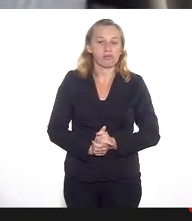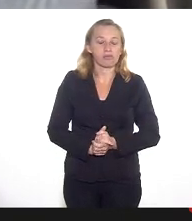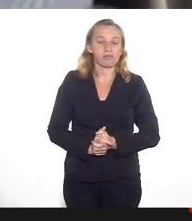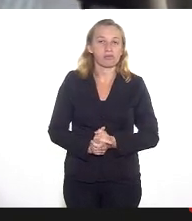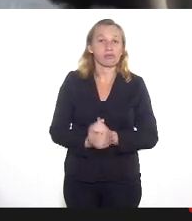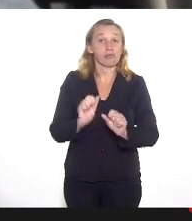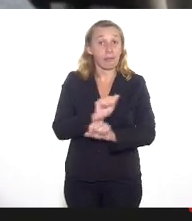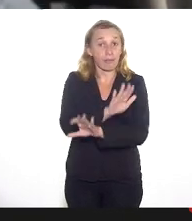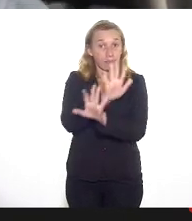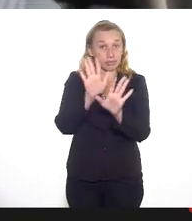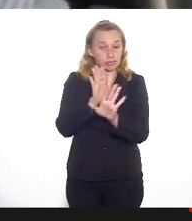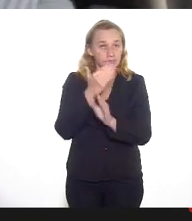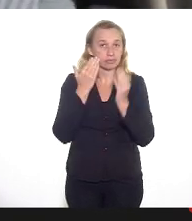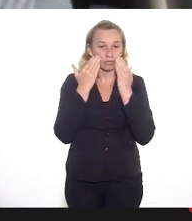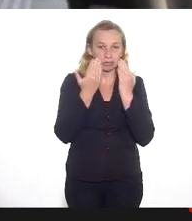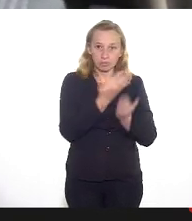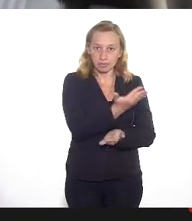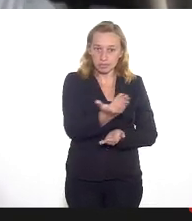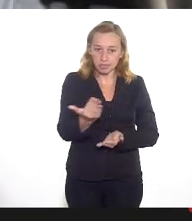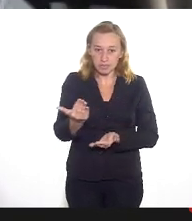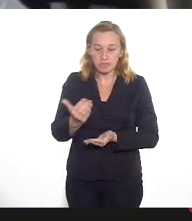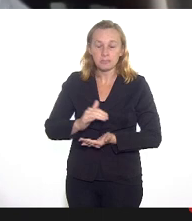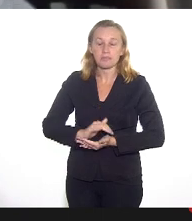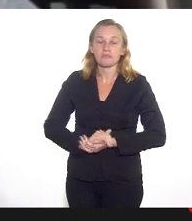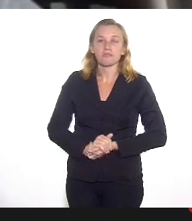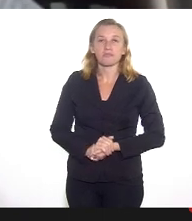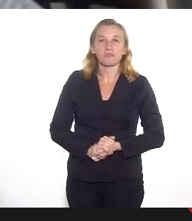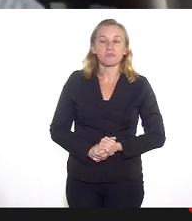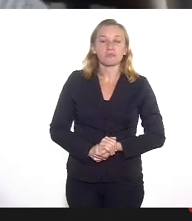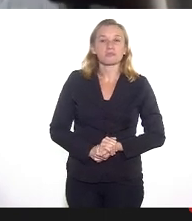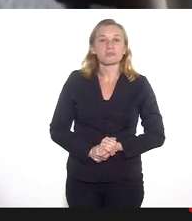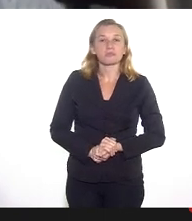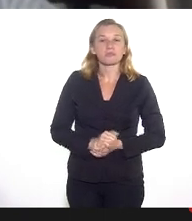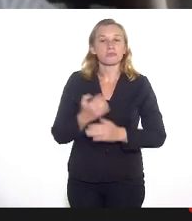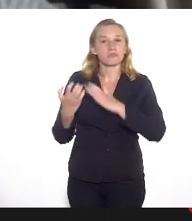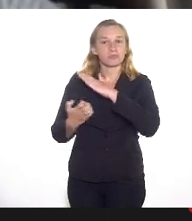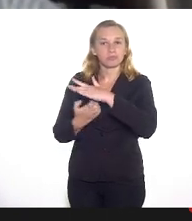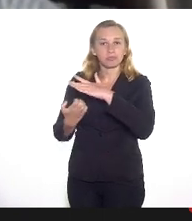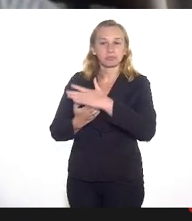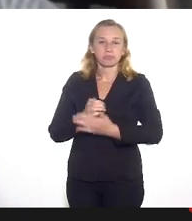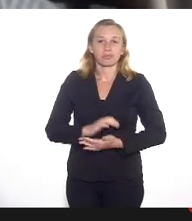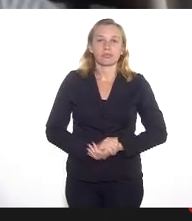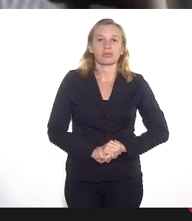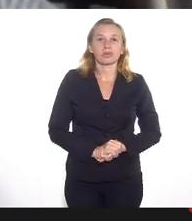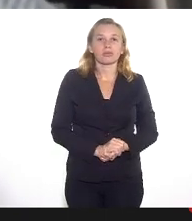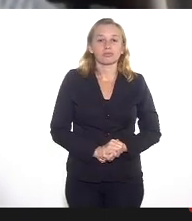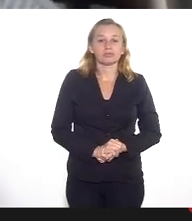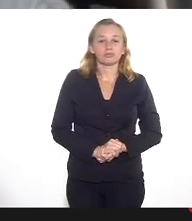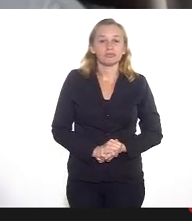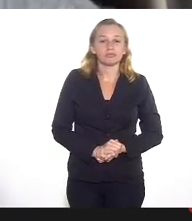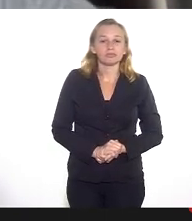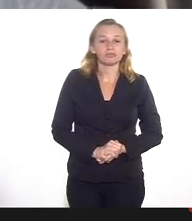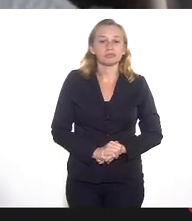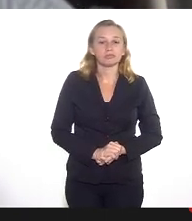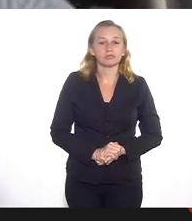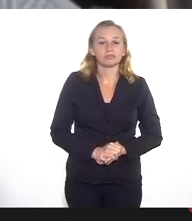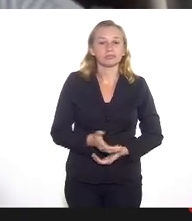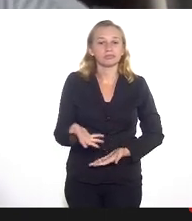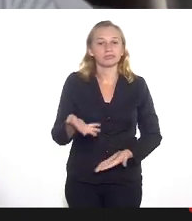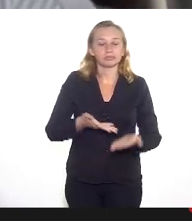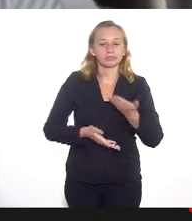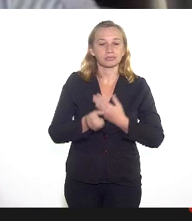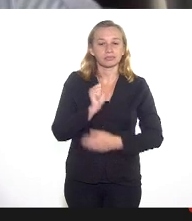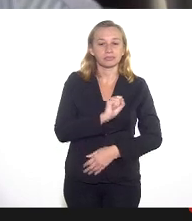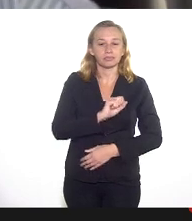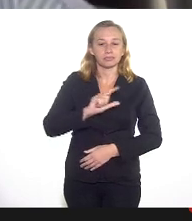ficou claro pelas apresentações, excelentes apresentações das empresas, das empresas parceiras, né, da Shell